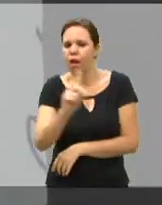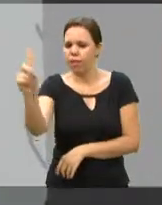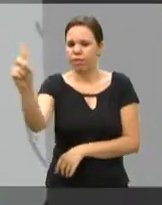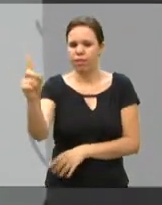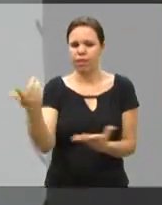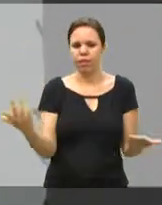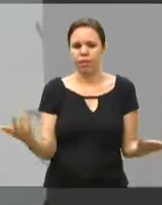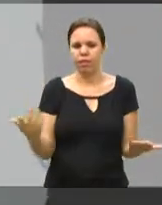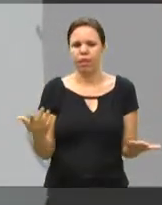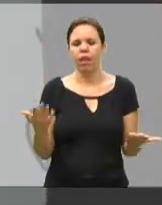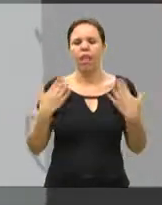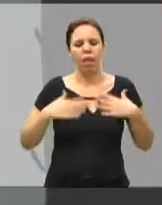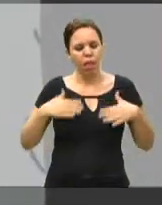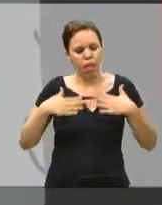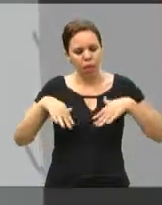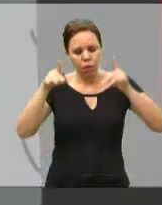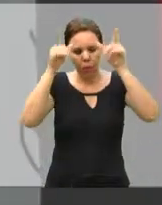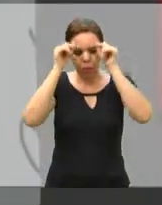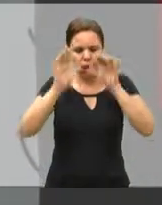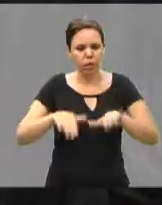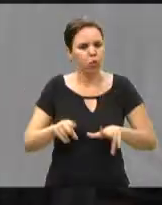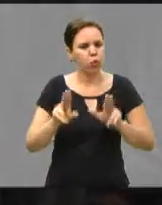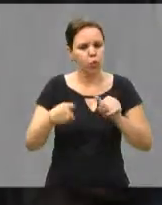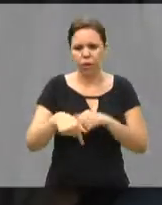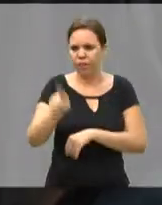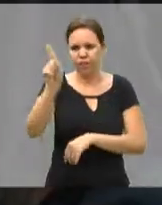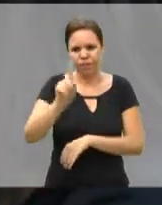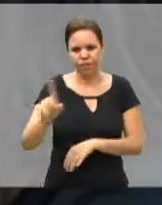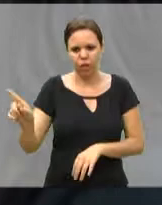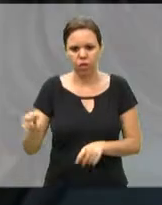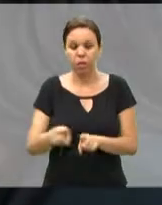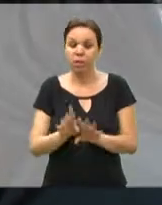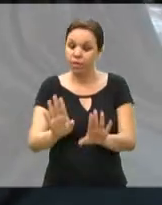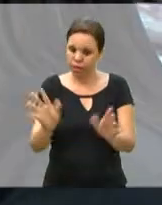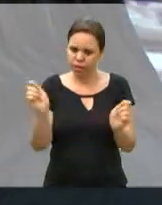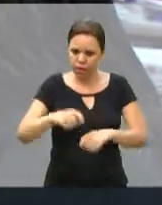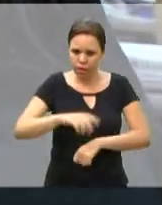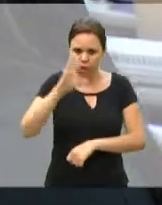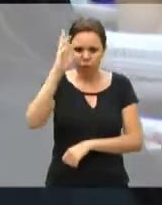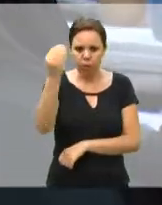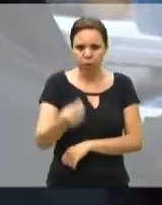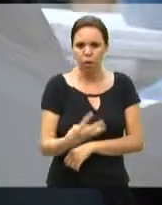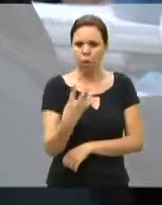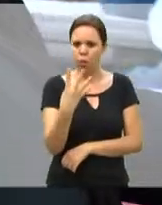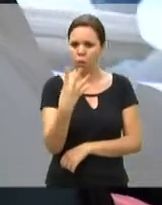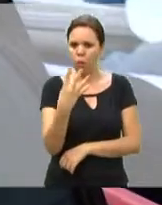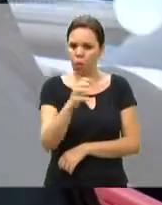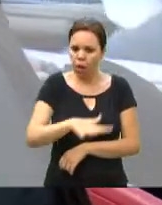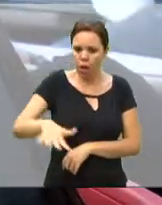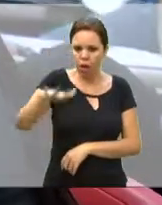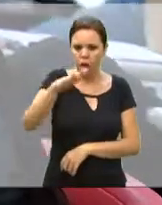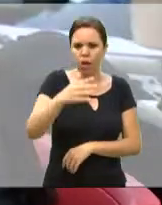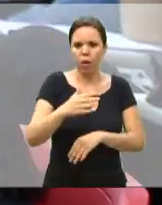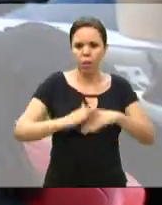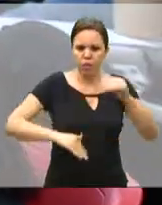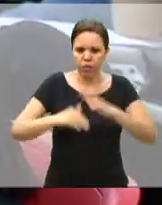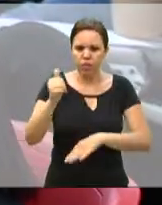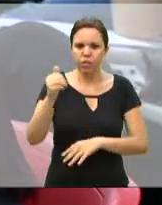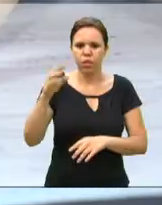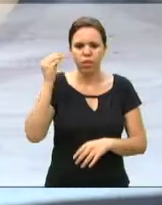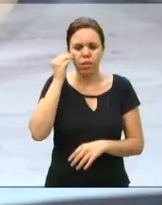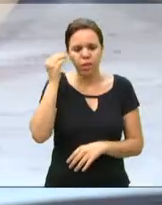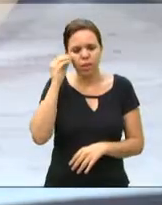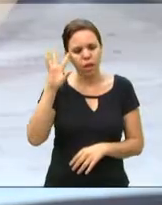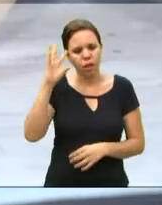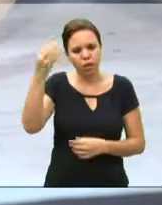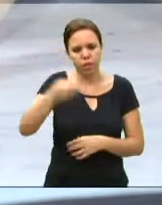Porque tem que dar aquela relaxada, mas quase nunca, assim. É, dá pra entender. São quatro áreas pra testar o conhecimento,